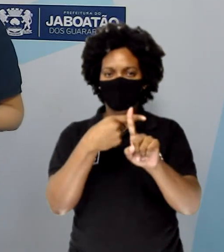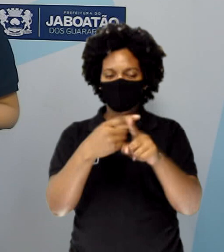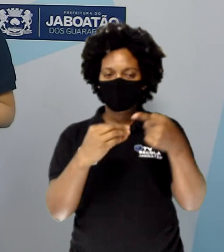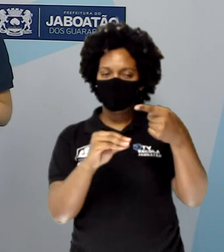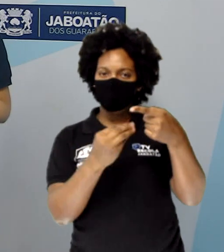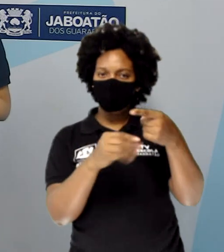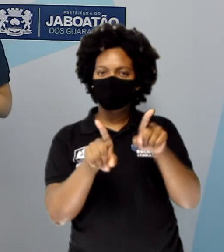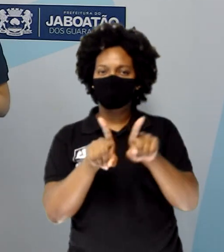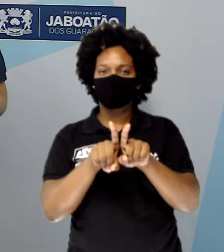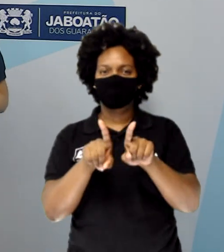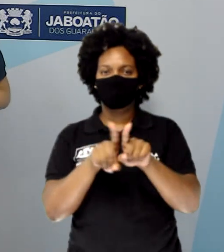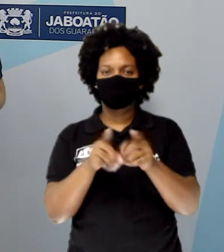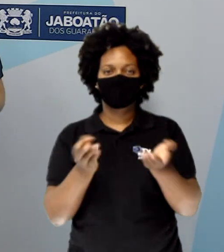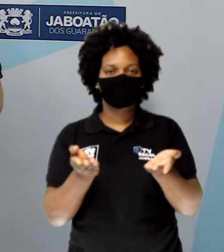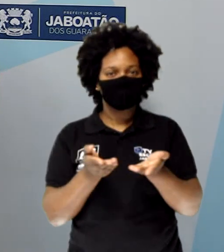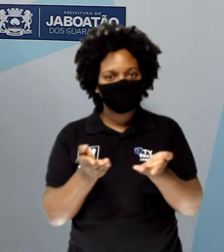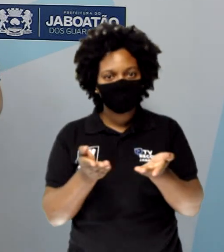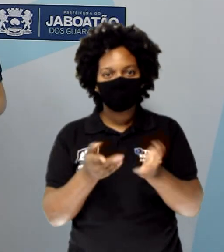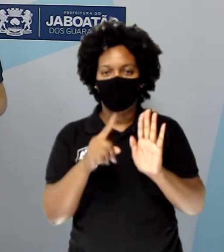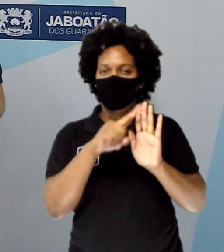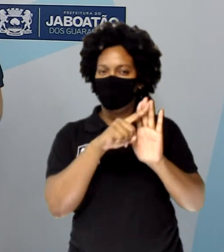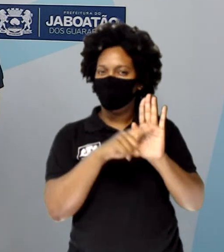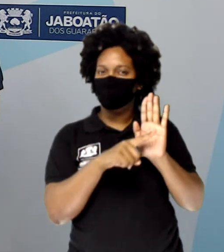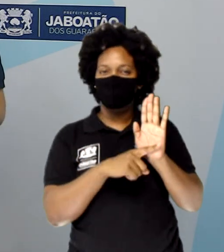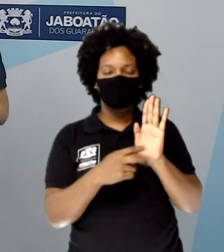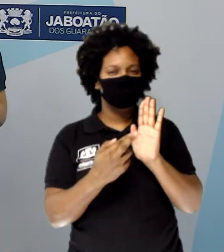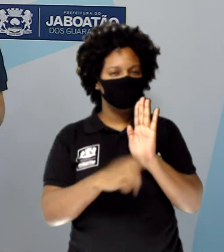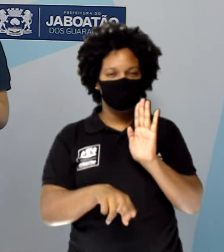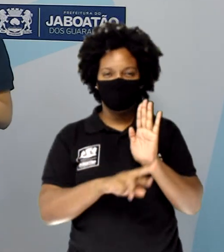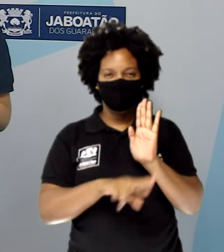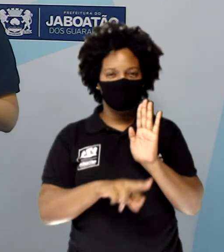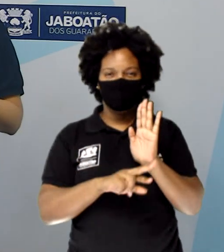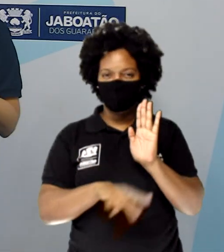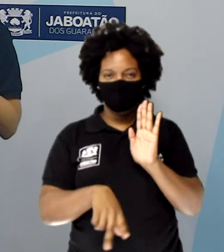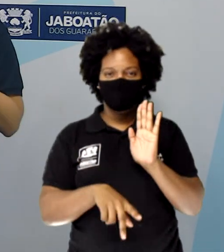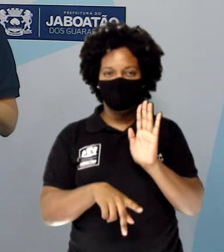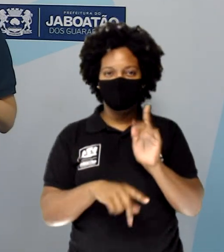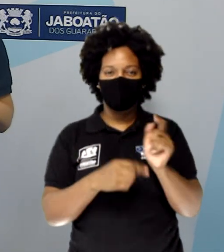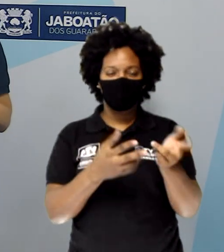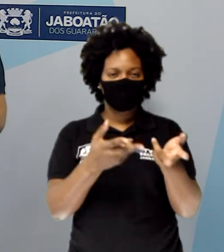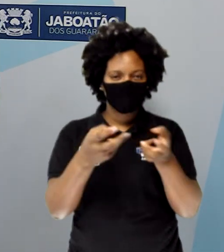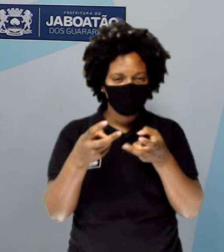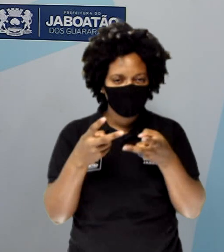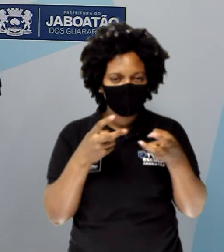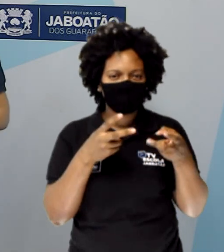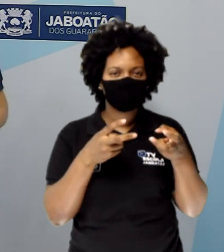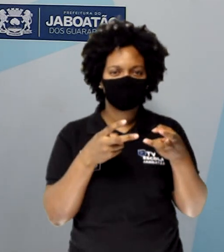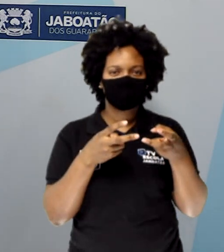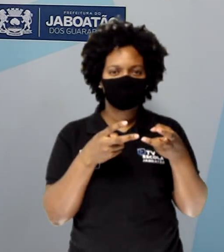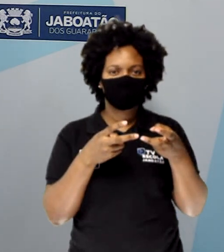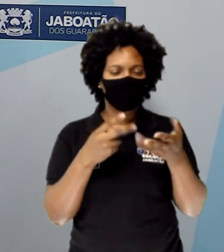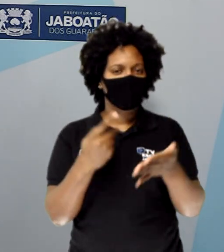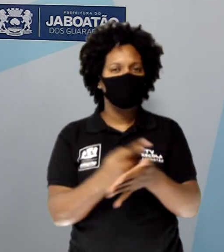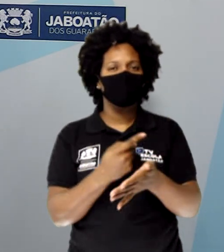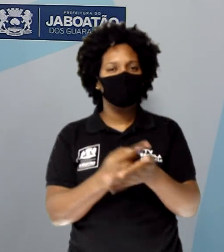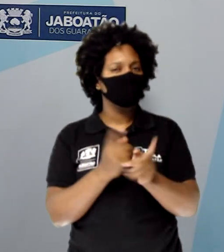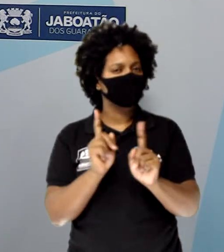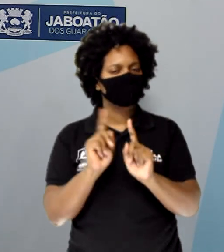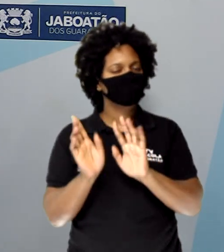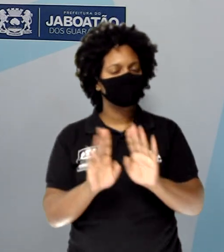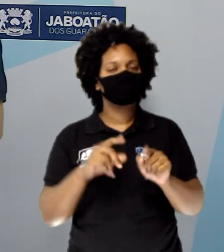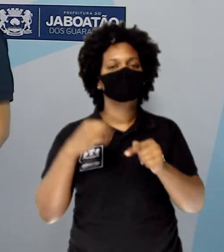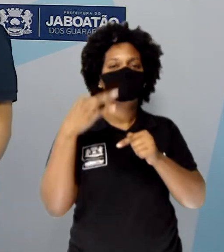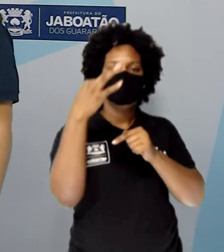denominadores. A gente acabou de falar que a regrinha não vale desse jeito, né? E aí eu gosto de chamar a atenção para que você não cometa esse erro mais na frente,